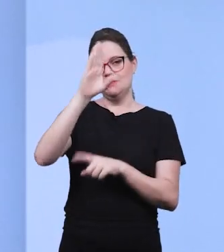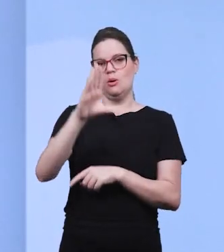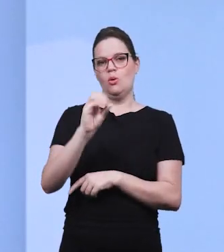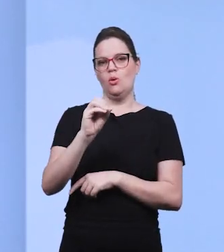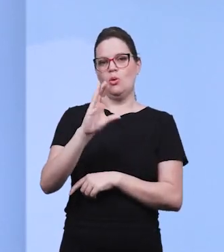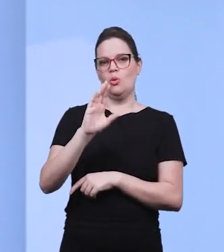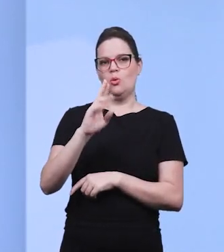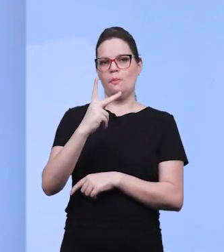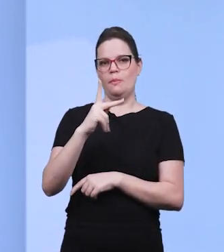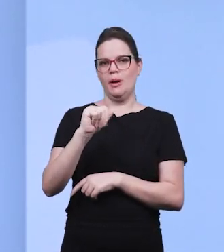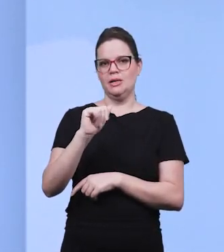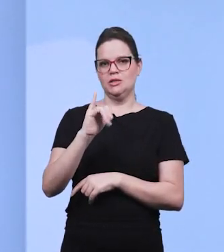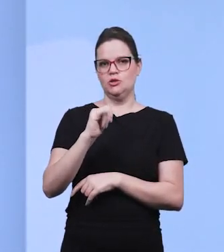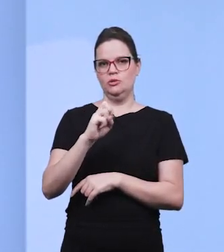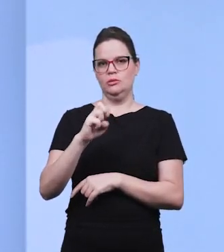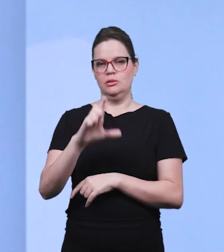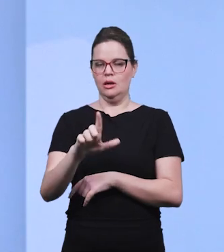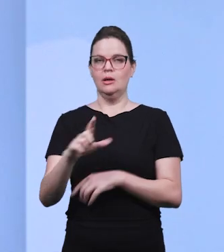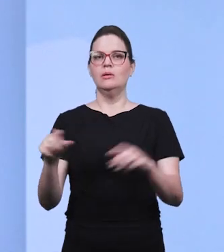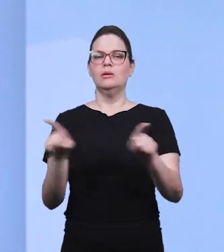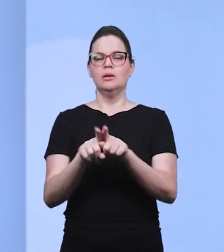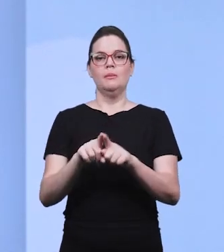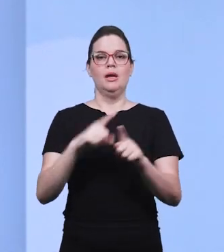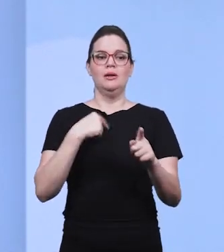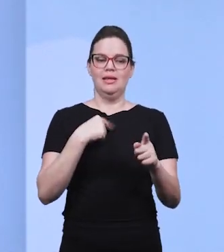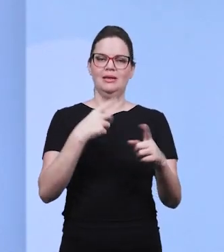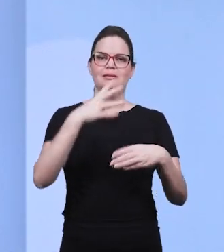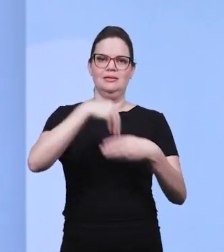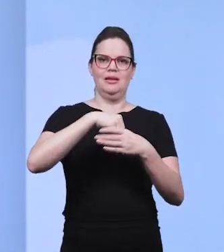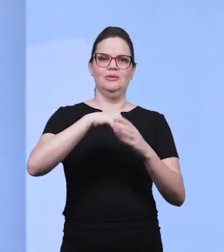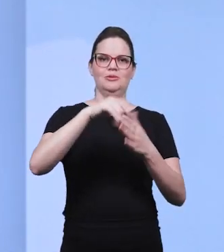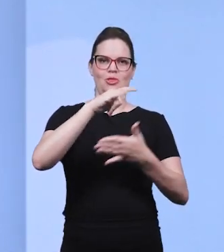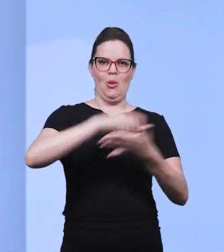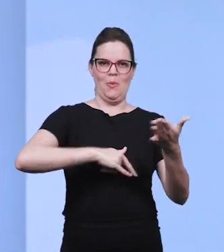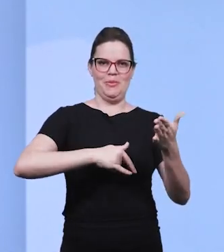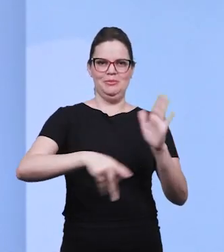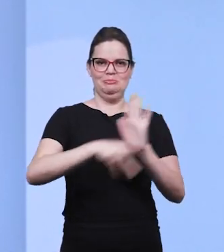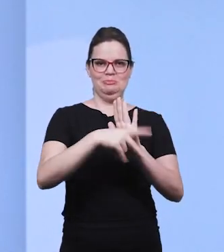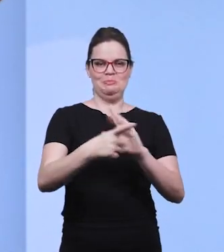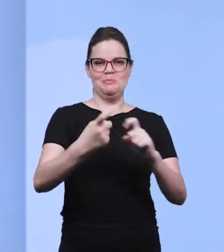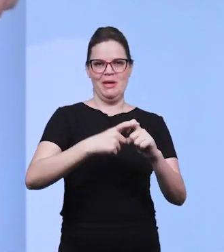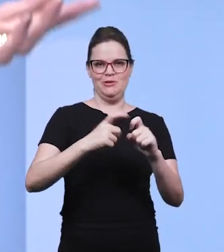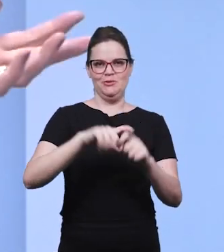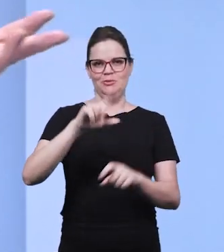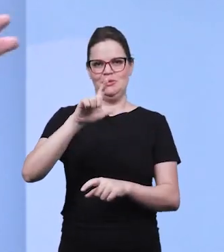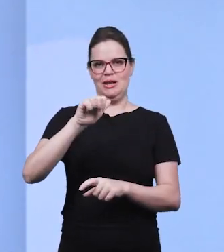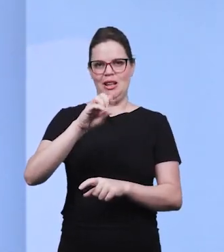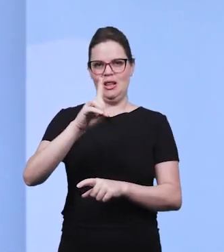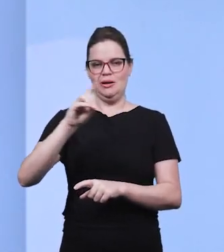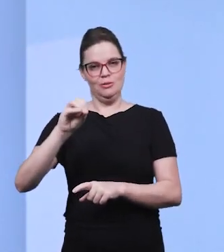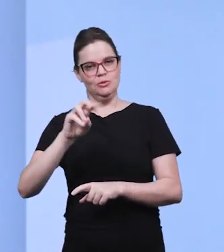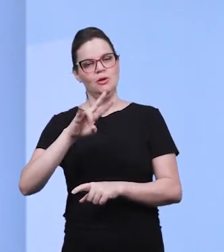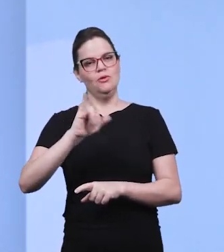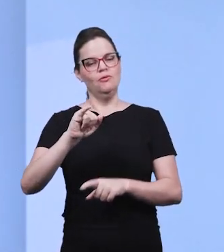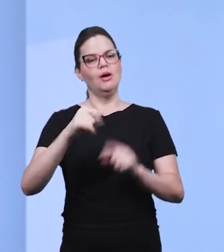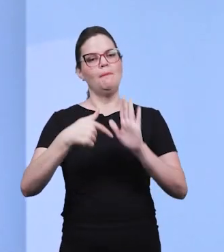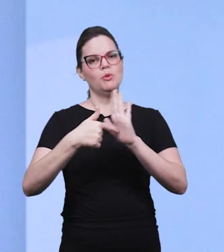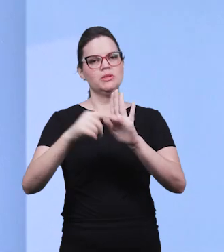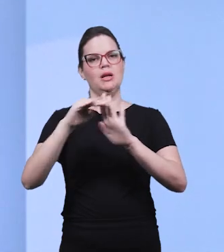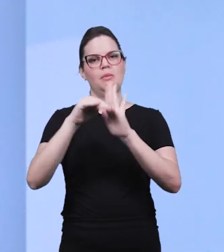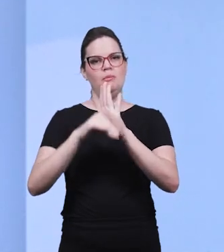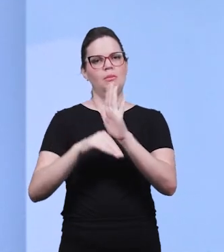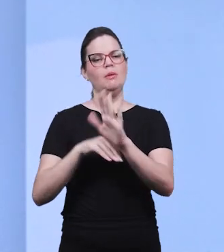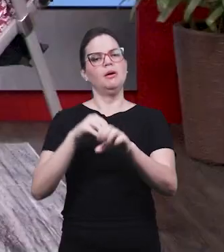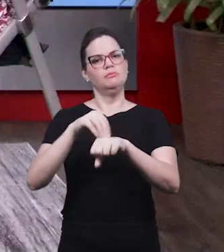laudo, esses encaminhamentos vão ser sugeridos. Também o médico, quando a pessoa voltar lá com o laudo, ele vai também dar essa